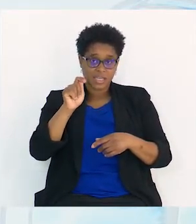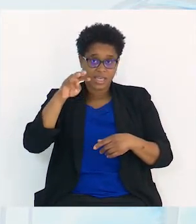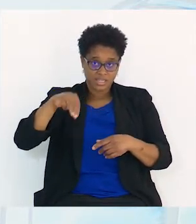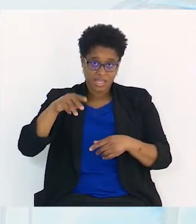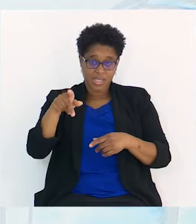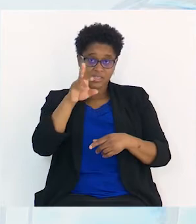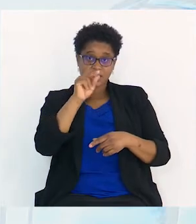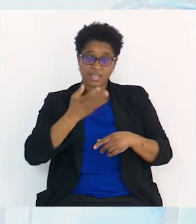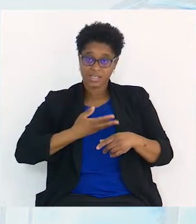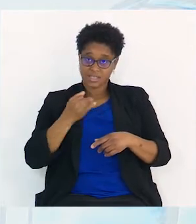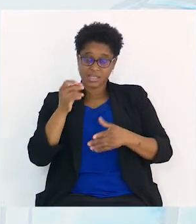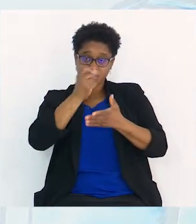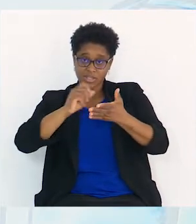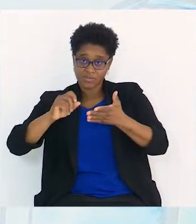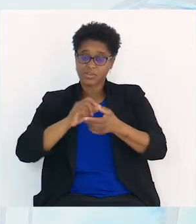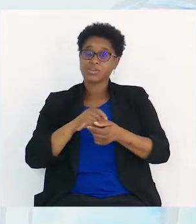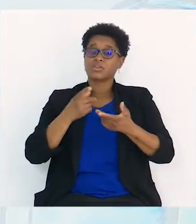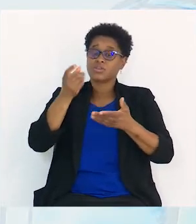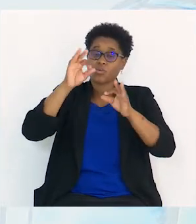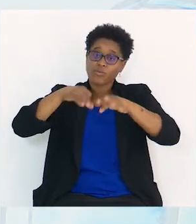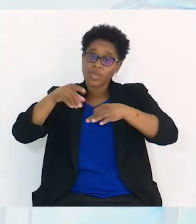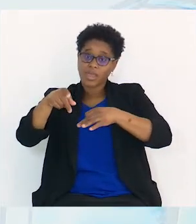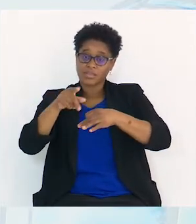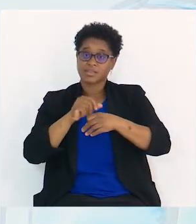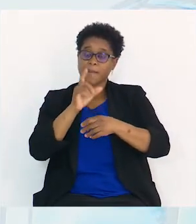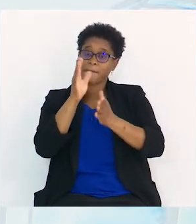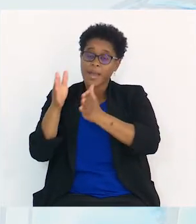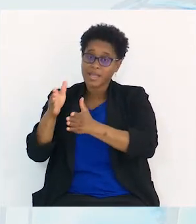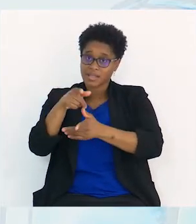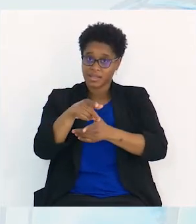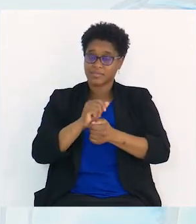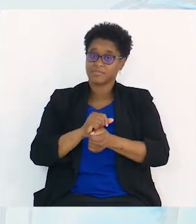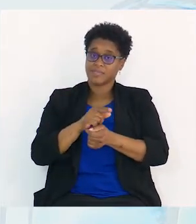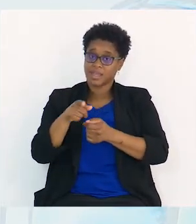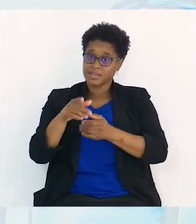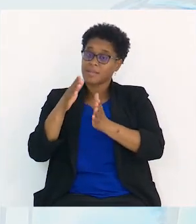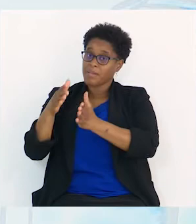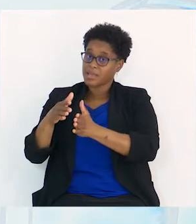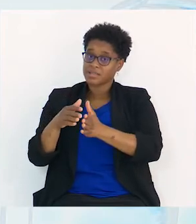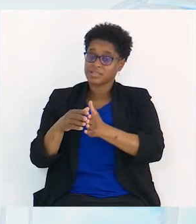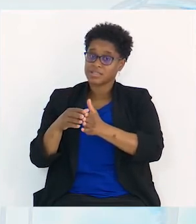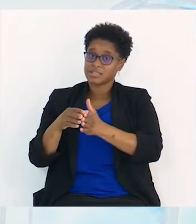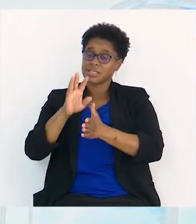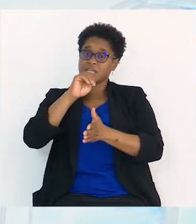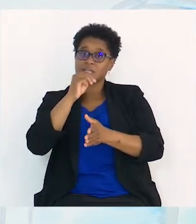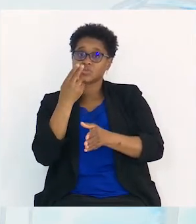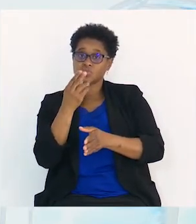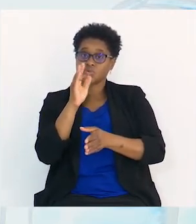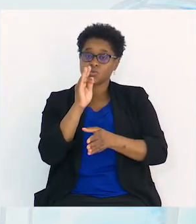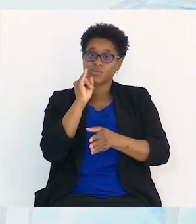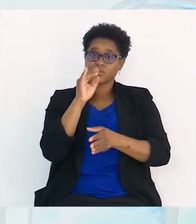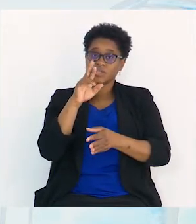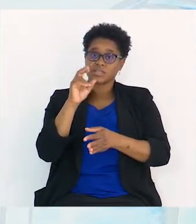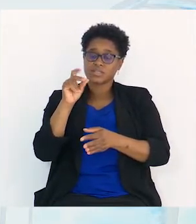linho, acrescentou-se no fim essa partícula. Então, essa partícula é sufixal. Dizemos